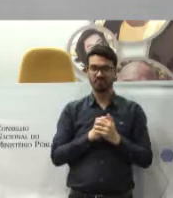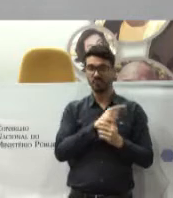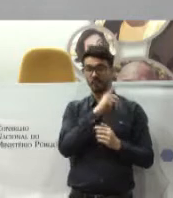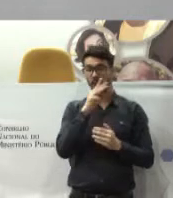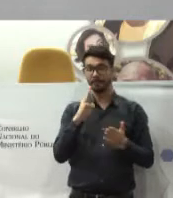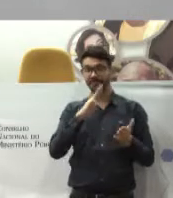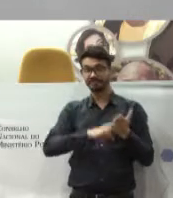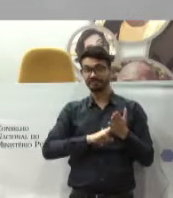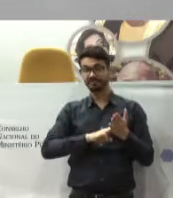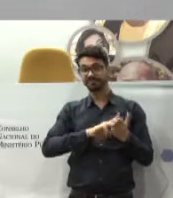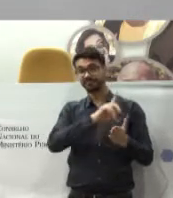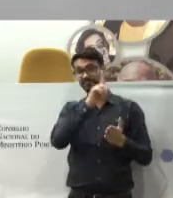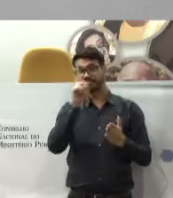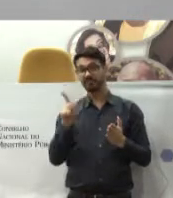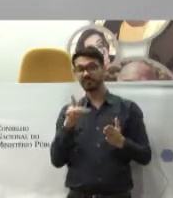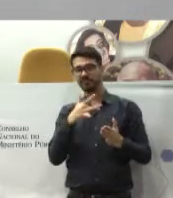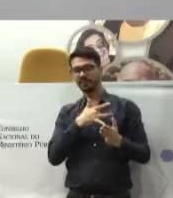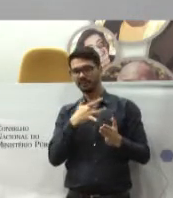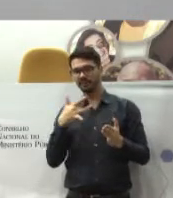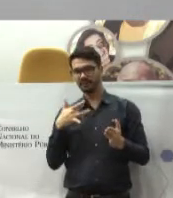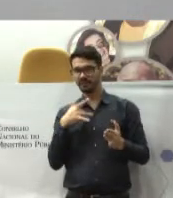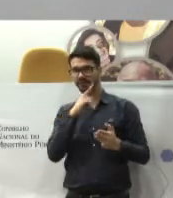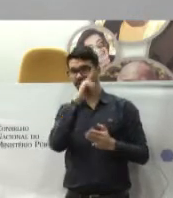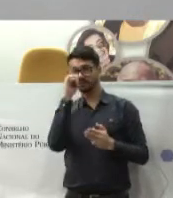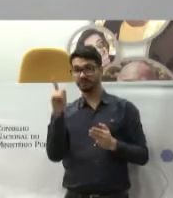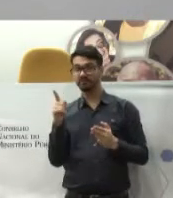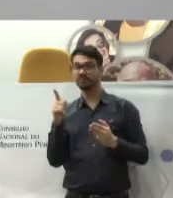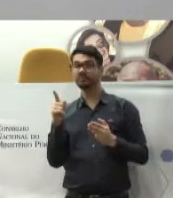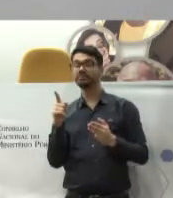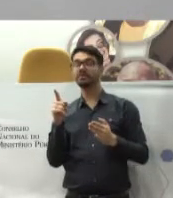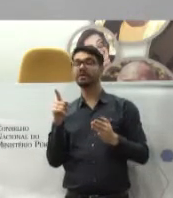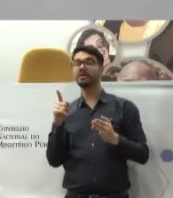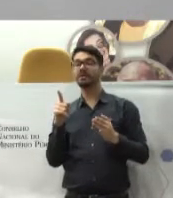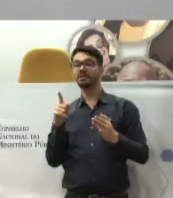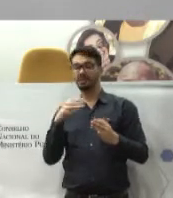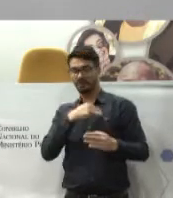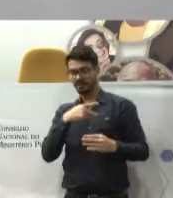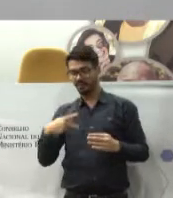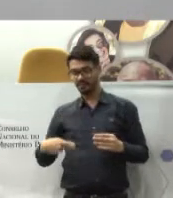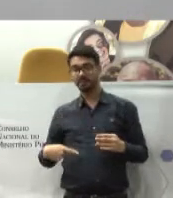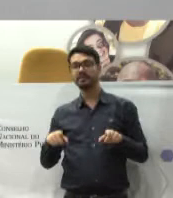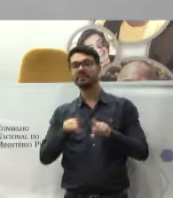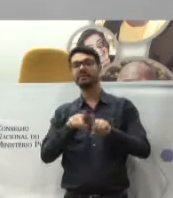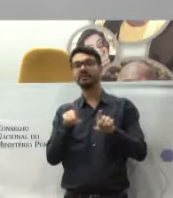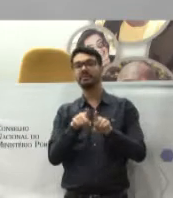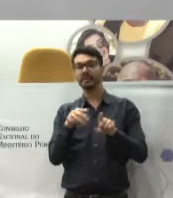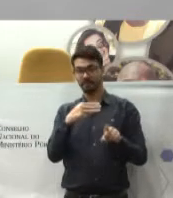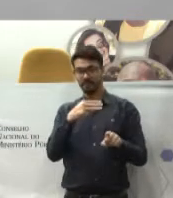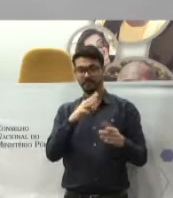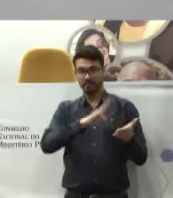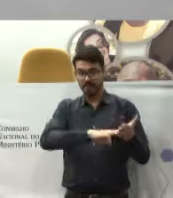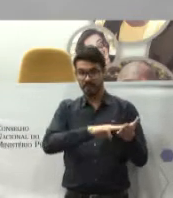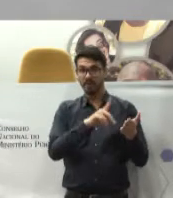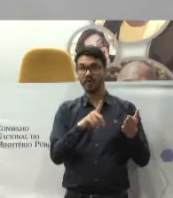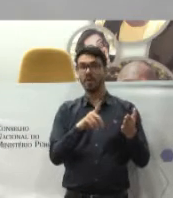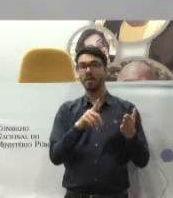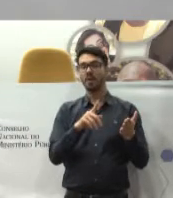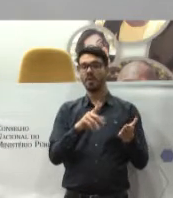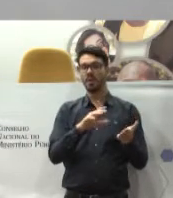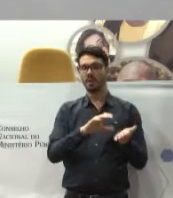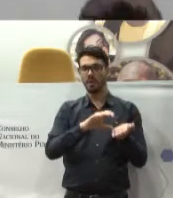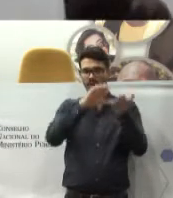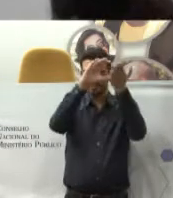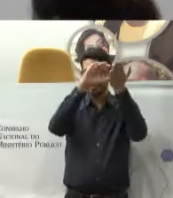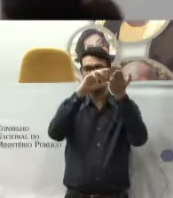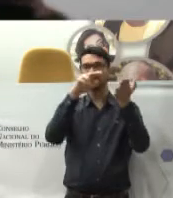membro da Comissão Extraordinária de Saúde do Conselho Nacional do Ministério Público, membro do Comitê Executivo de Saúde criado pelo Conselho